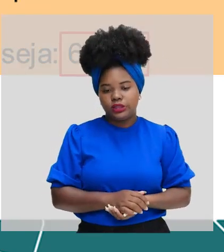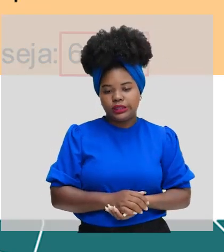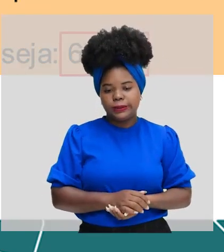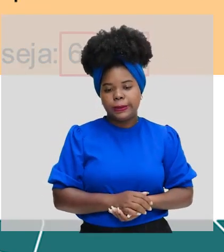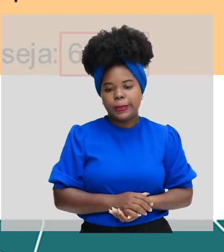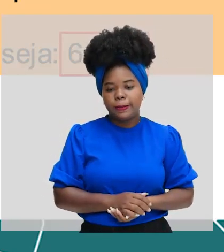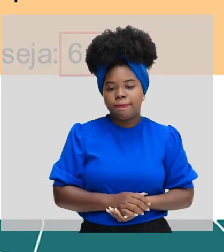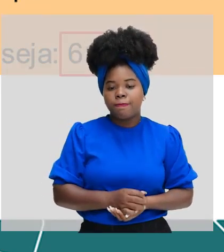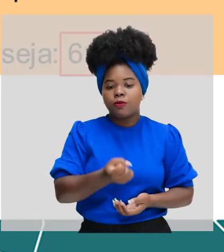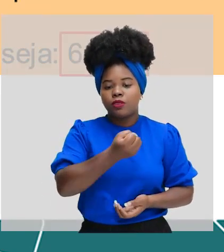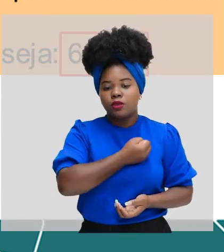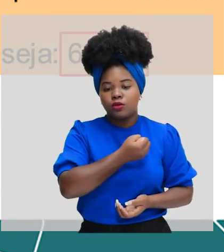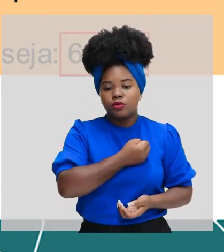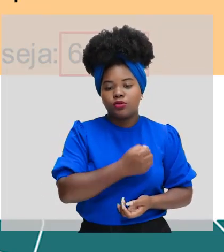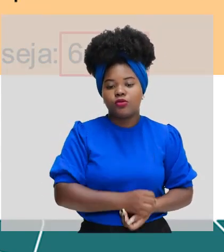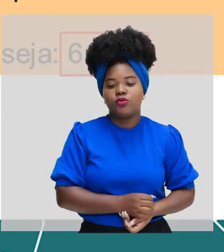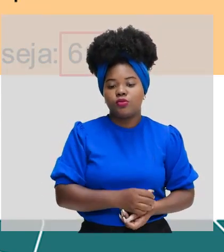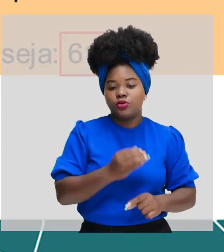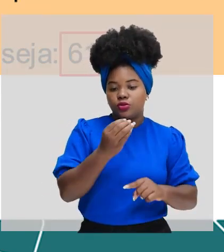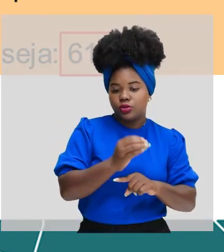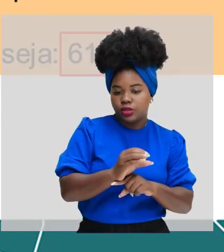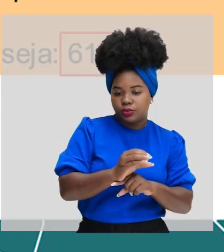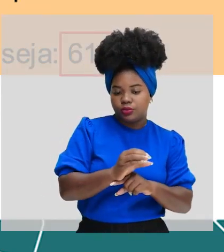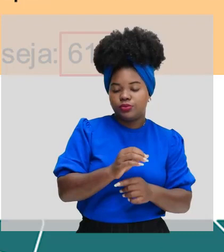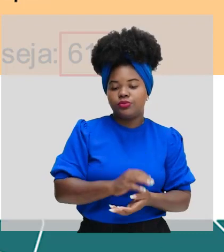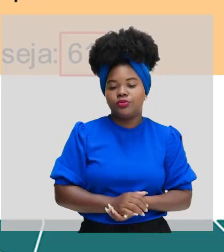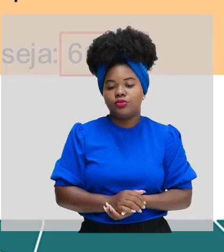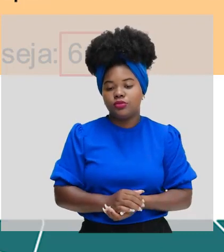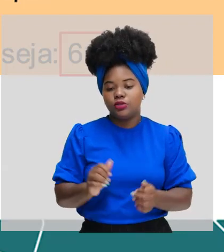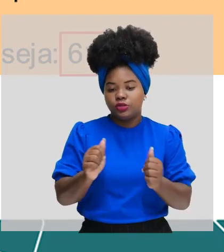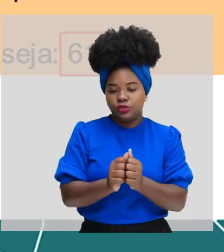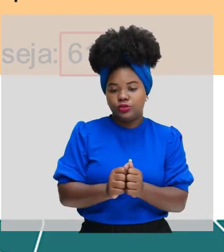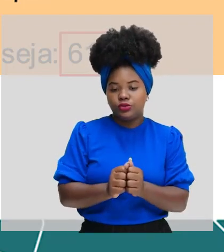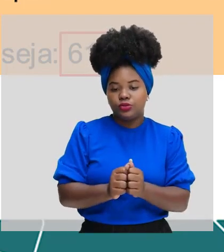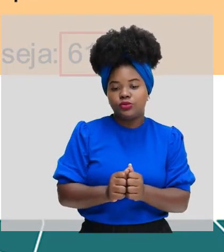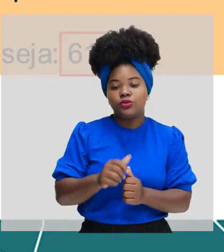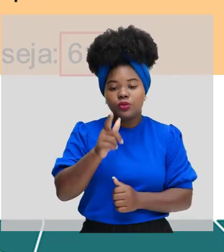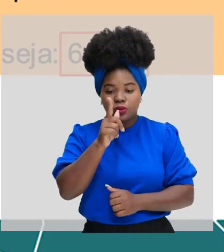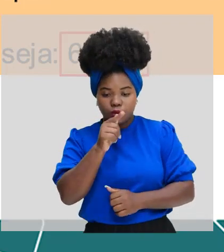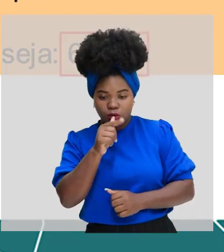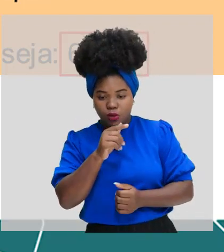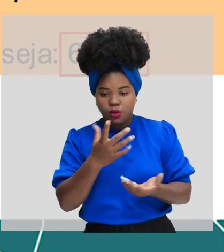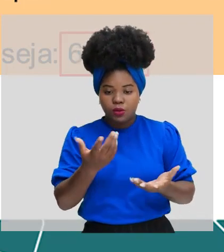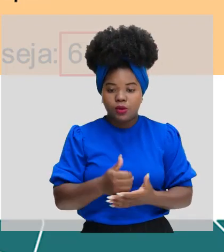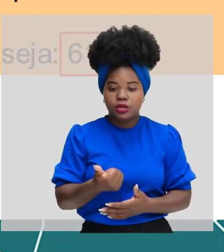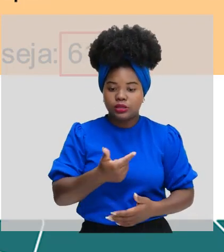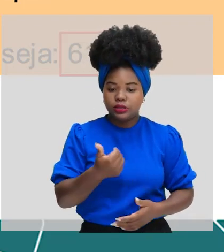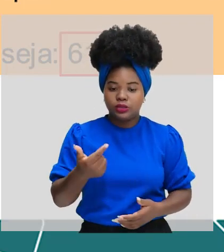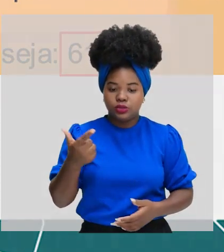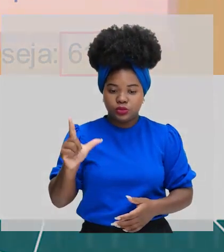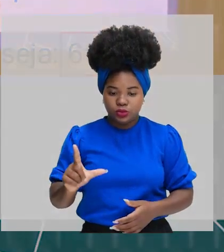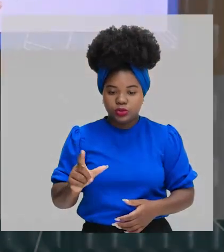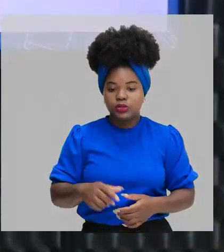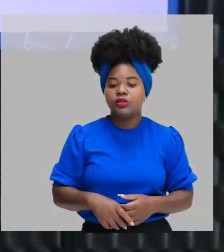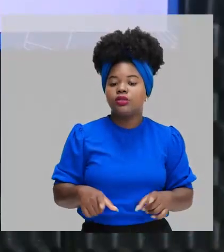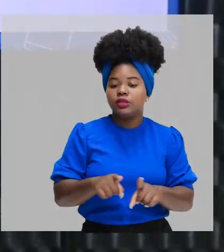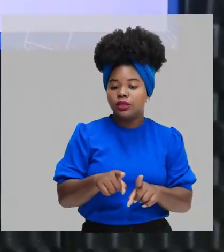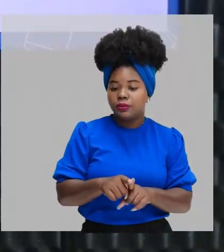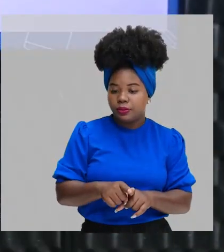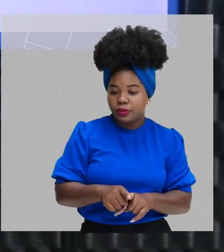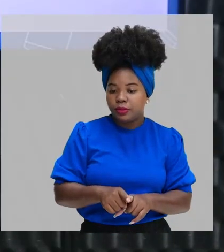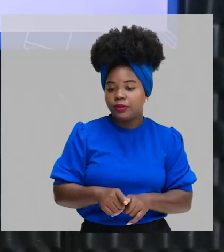gás carbônico, 56 litros, com o do vapor d'água, 112 litros, com o volume